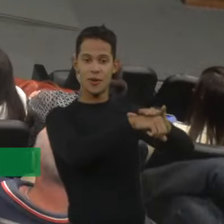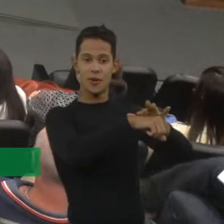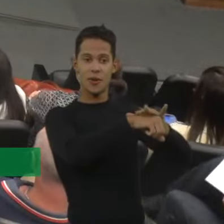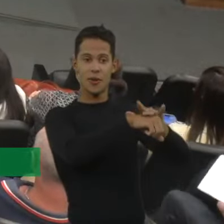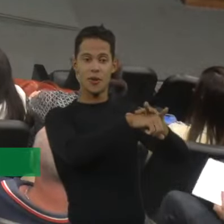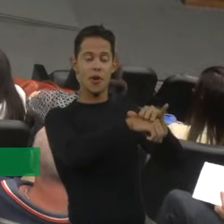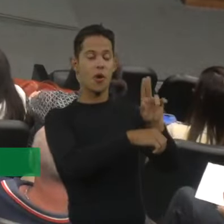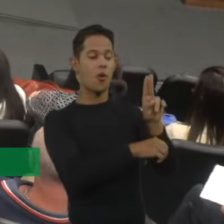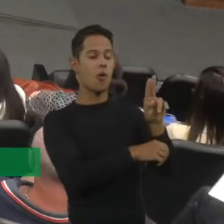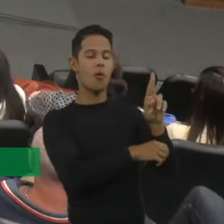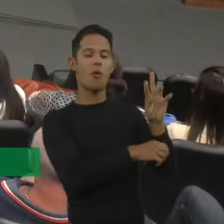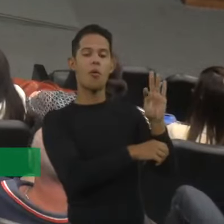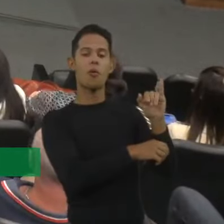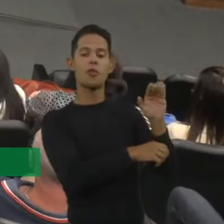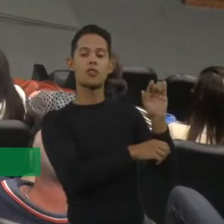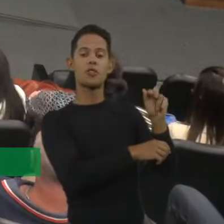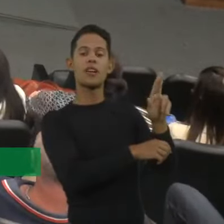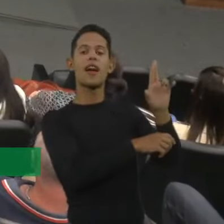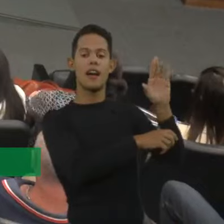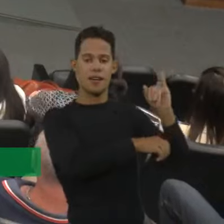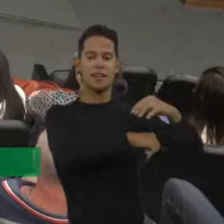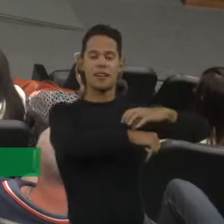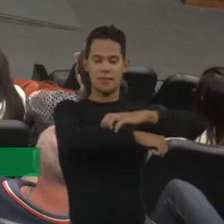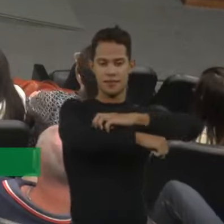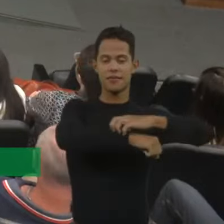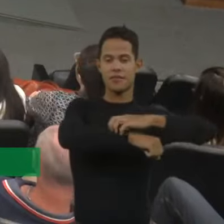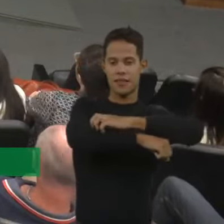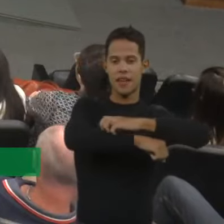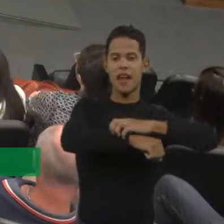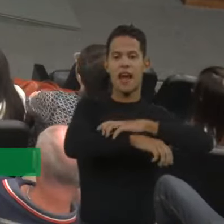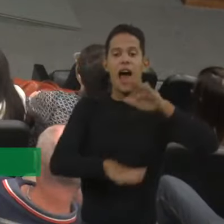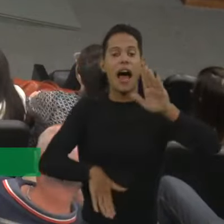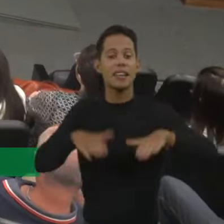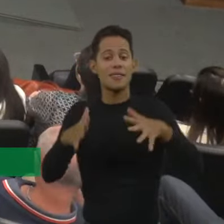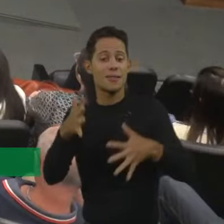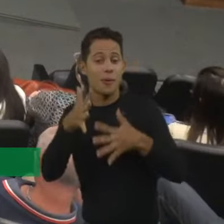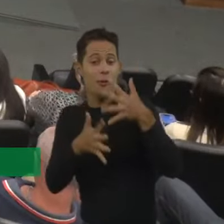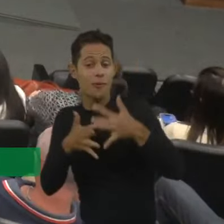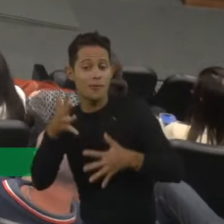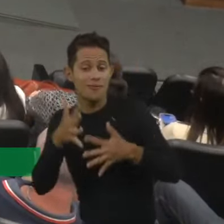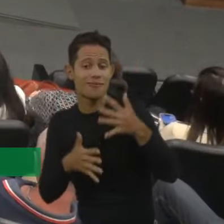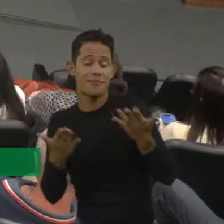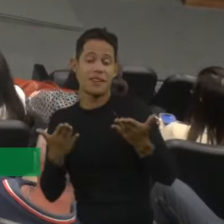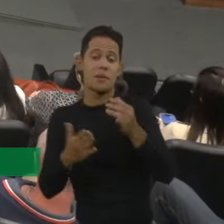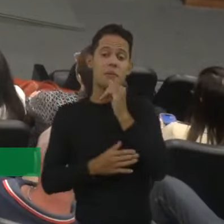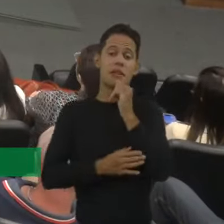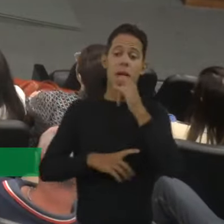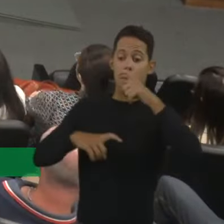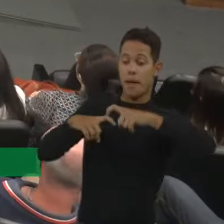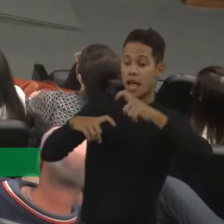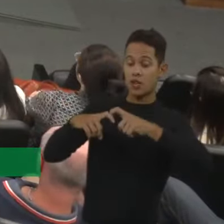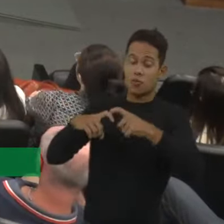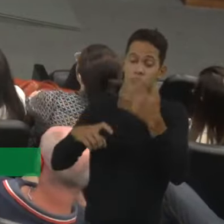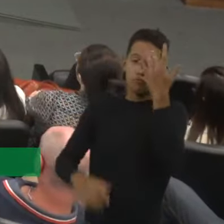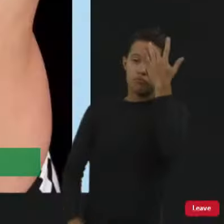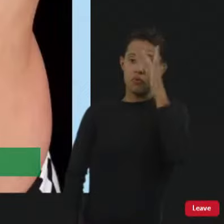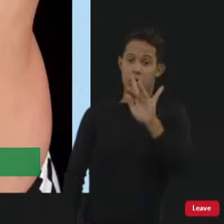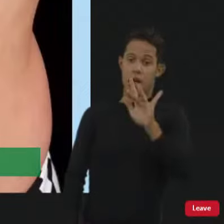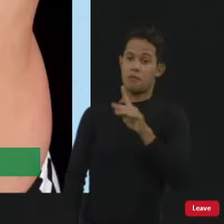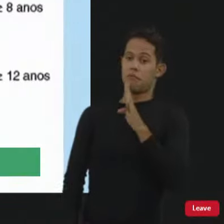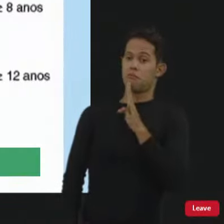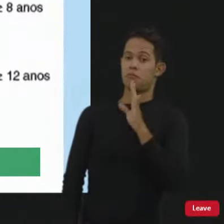por alergia. E aí, às vezes, confunde, principalmente o médico, pode, às vezes, não, por desconhecimento, né, achar